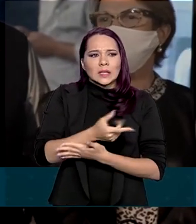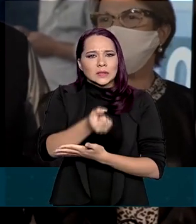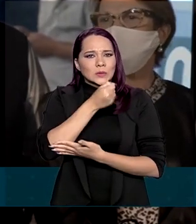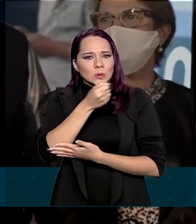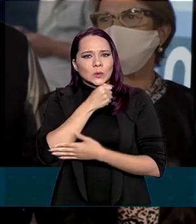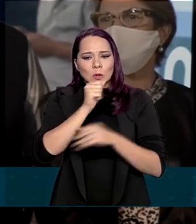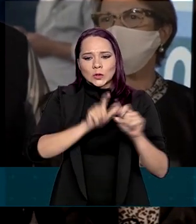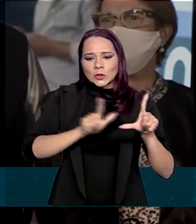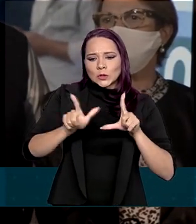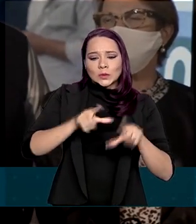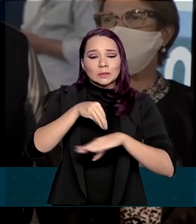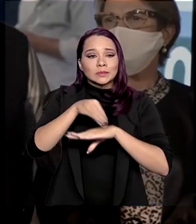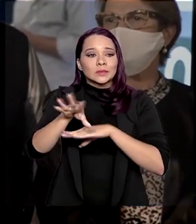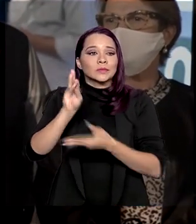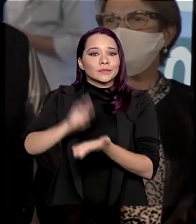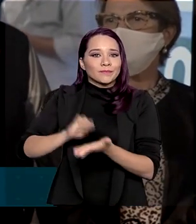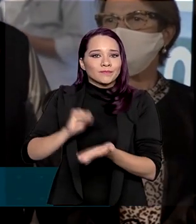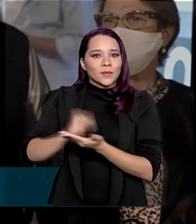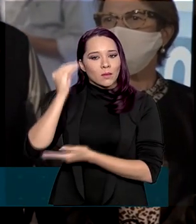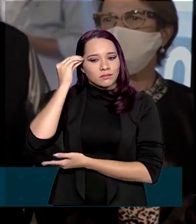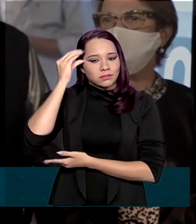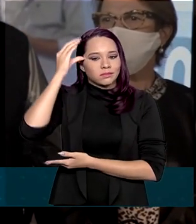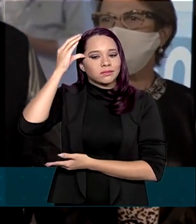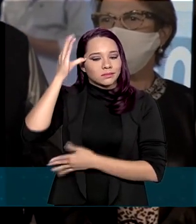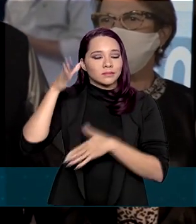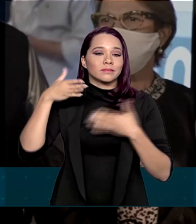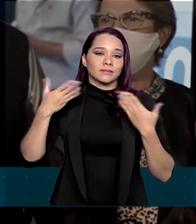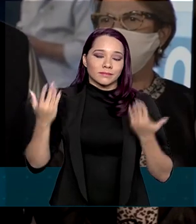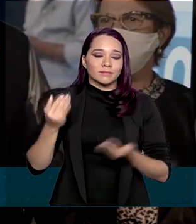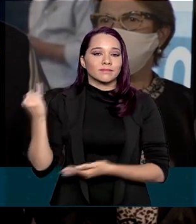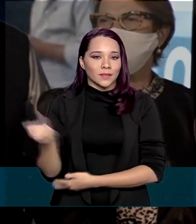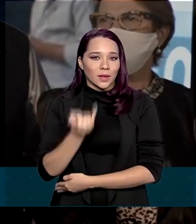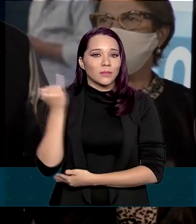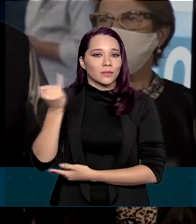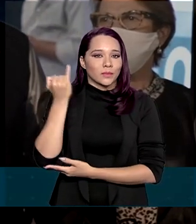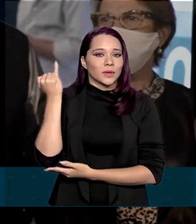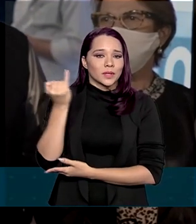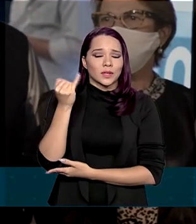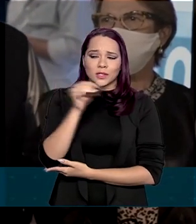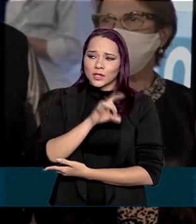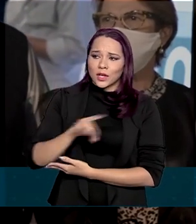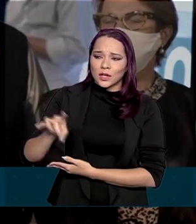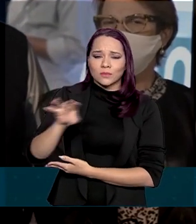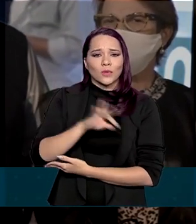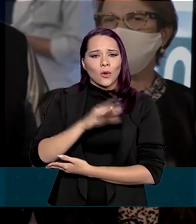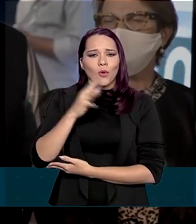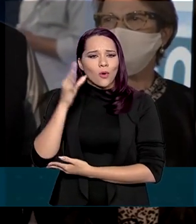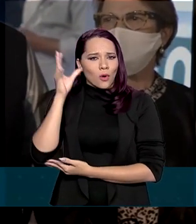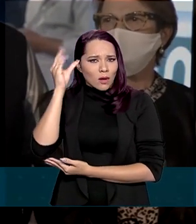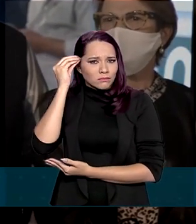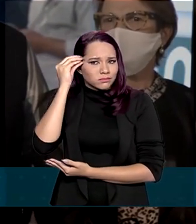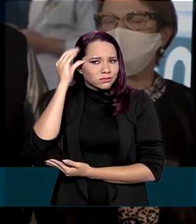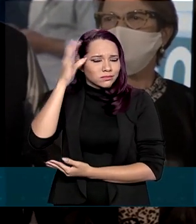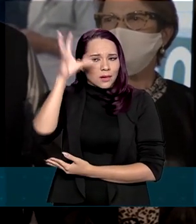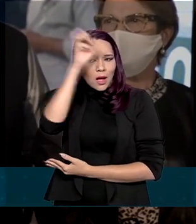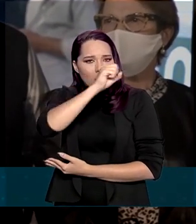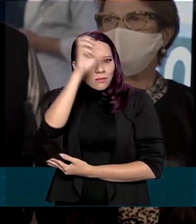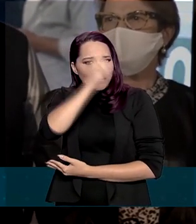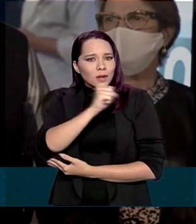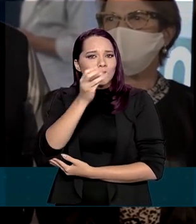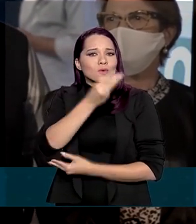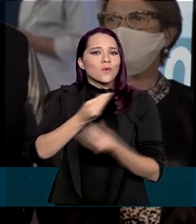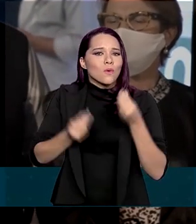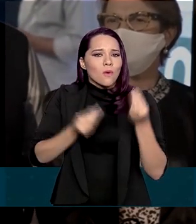noticiosos, por falta de conhecimento. É importante que conheçam o campo brasileiro, conheçam o agro